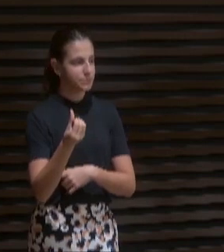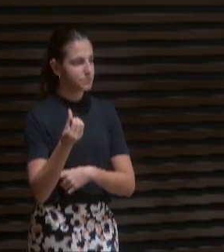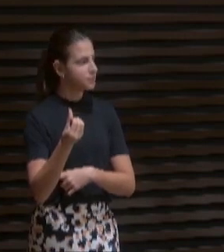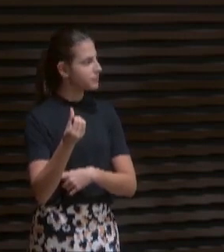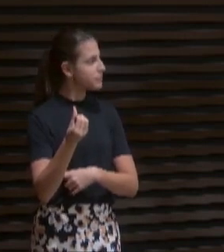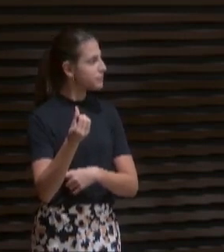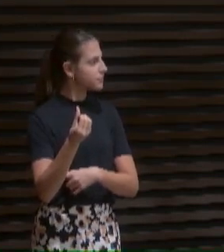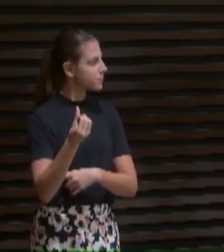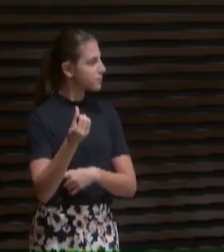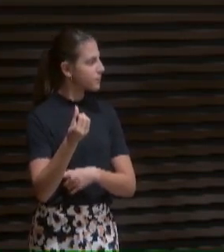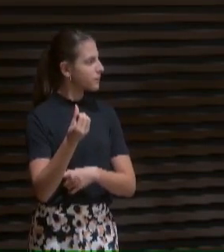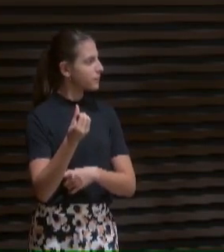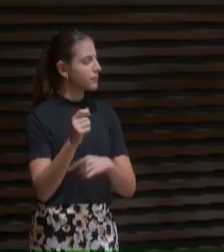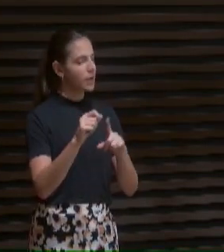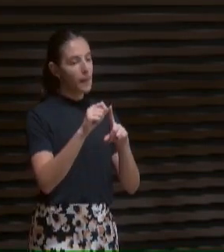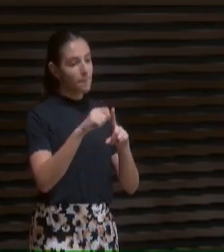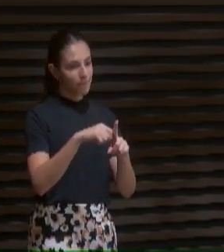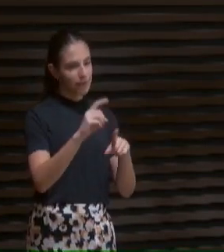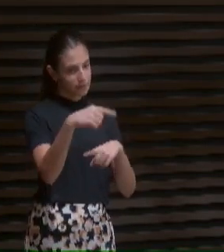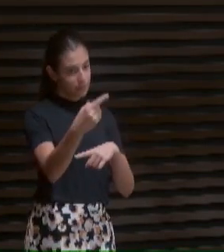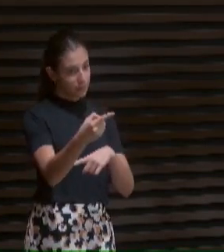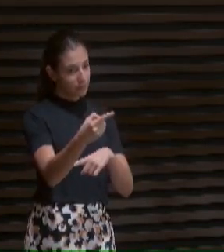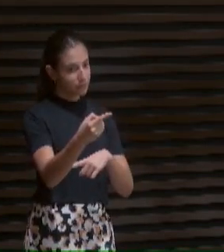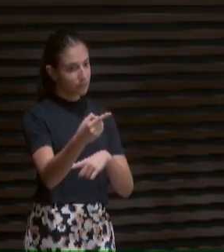É o mês que vem. Vai mudar.